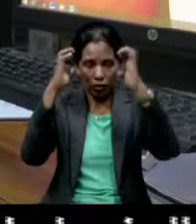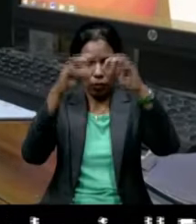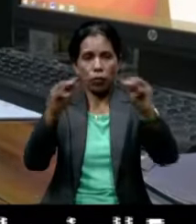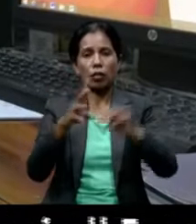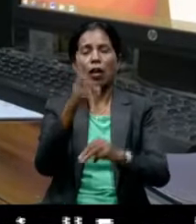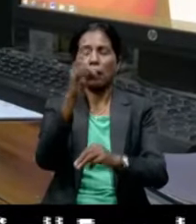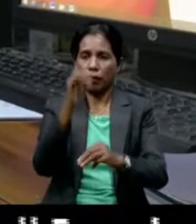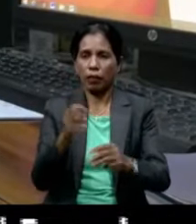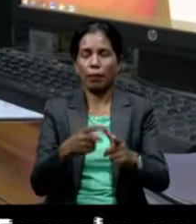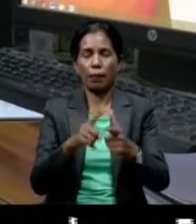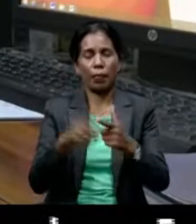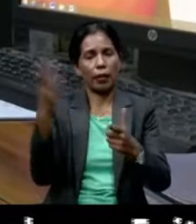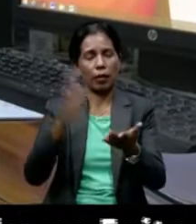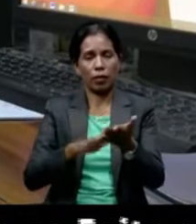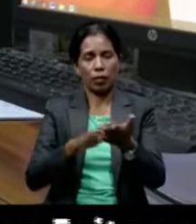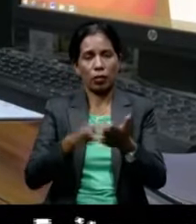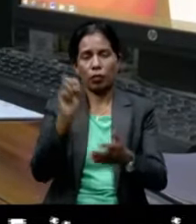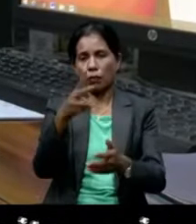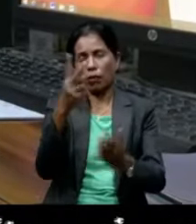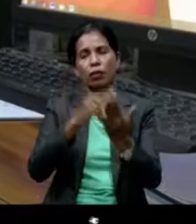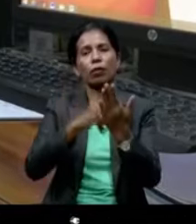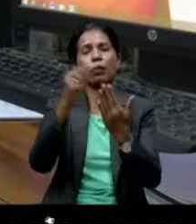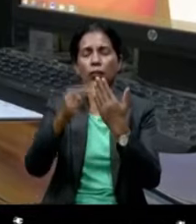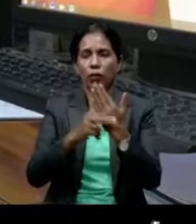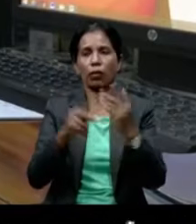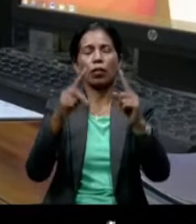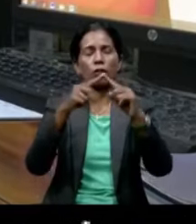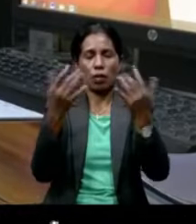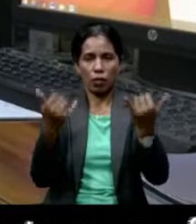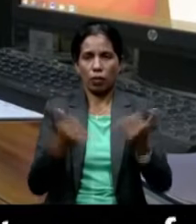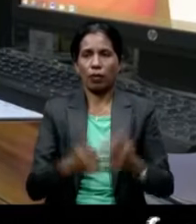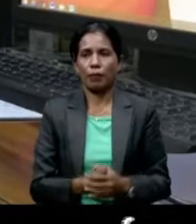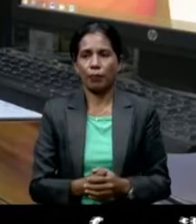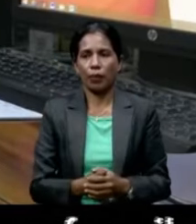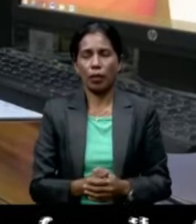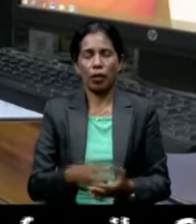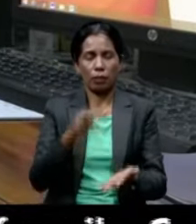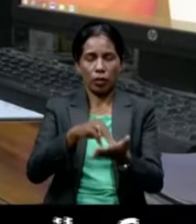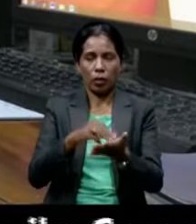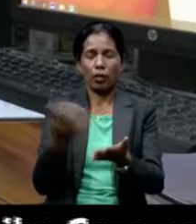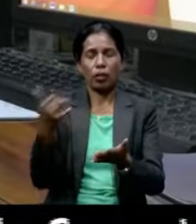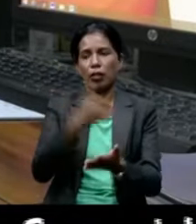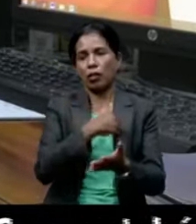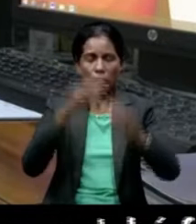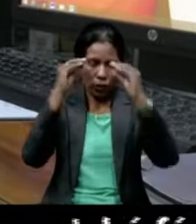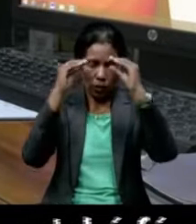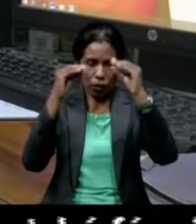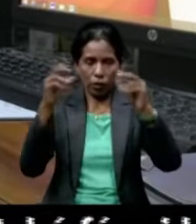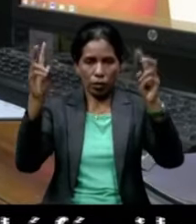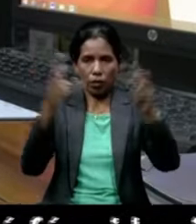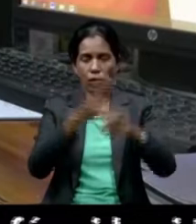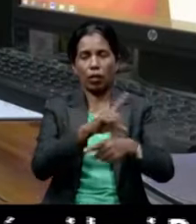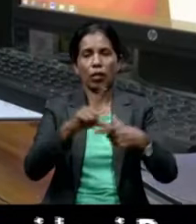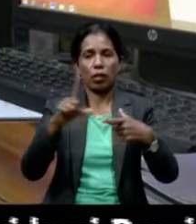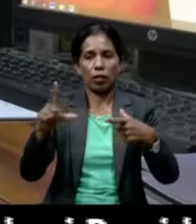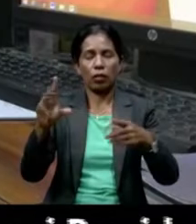Ilha. E a escola secundária 12 de novembro, to agora, matéria de neve se dá o canurin, maka temas de literatura